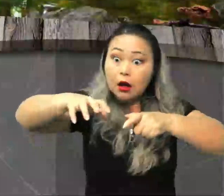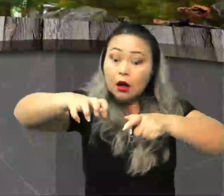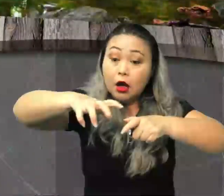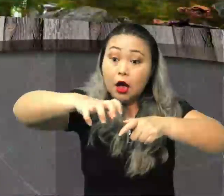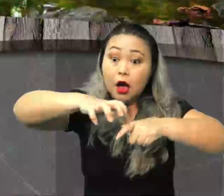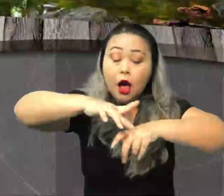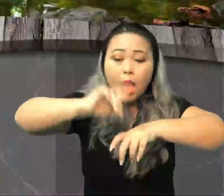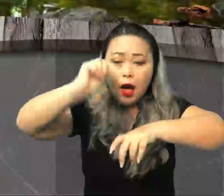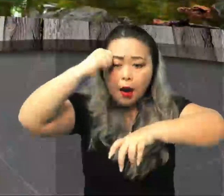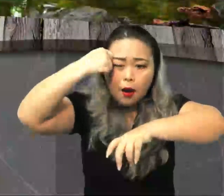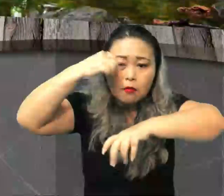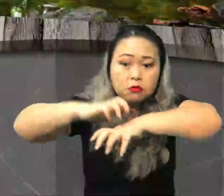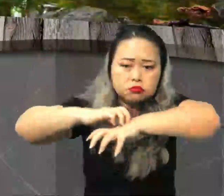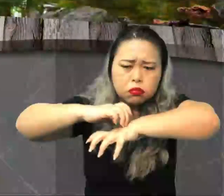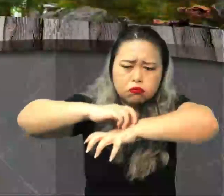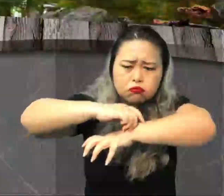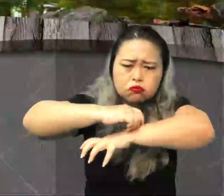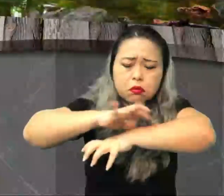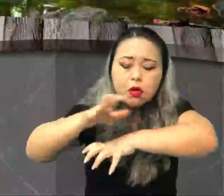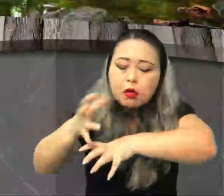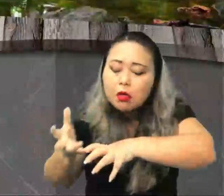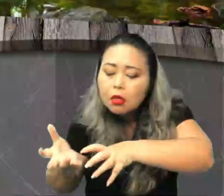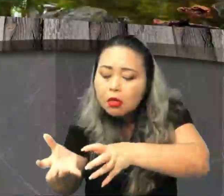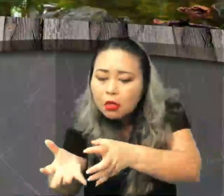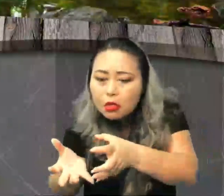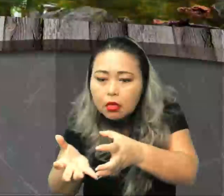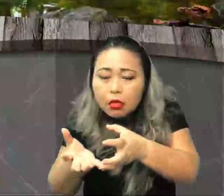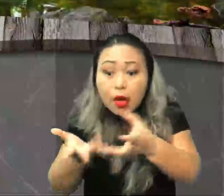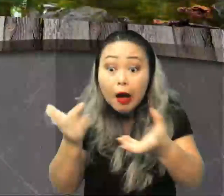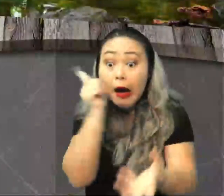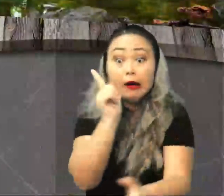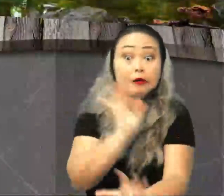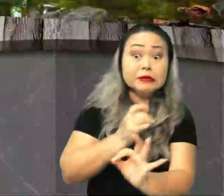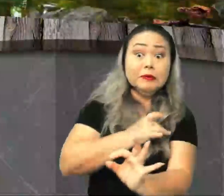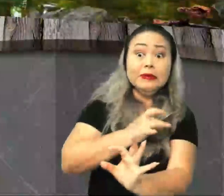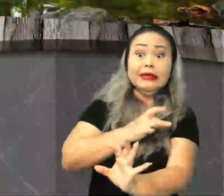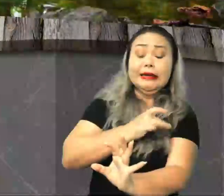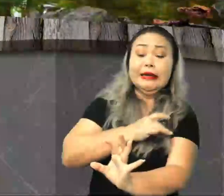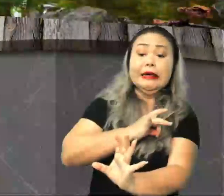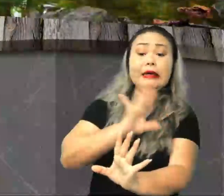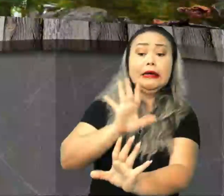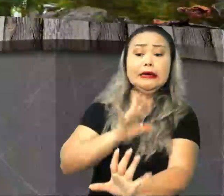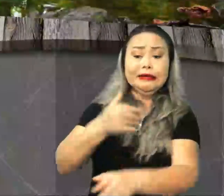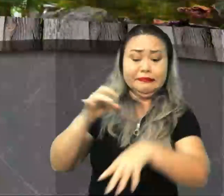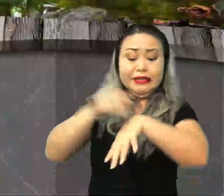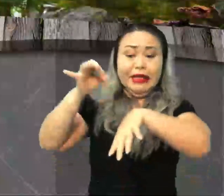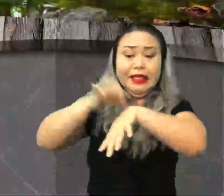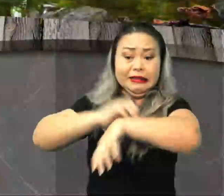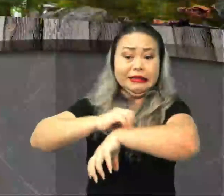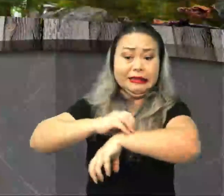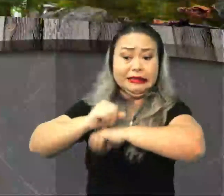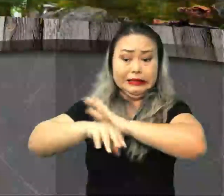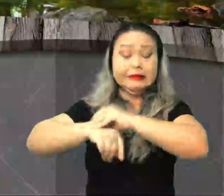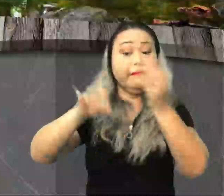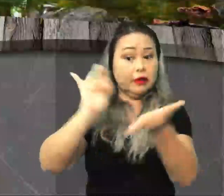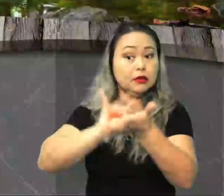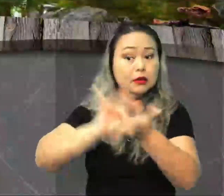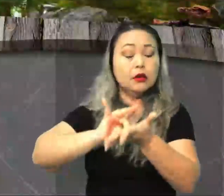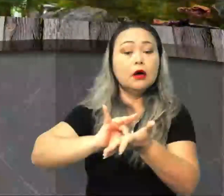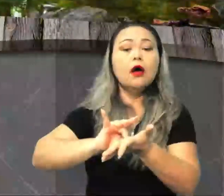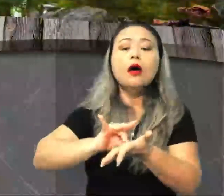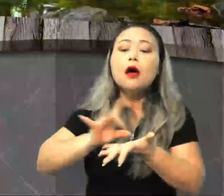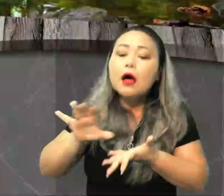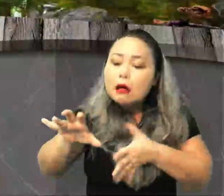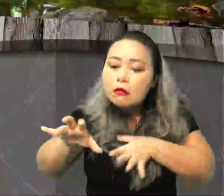uma caranguejeira, no caso, pega ela, né? Ah, não consigo pegar! Os pelos dela pode dar alergia, é verdade. Aí